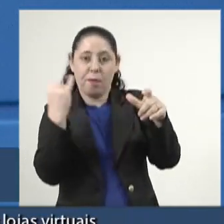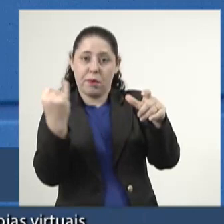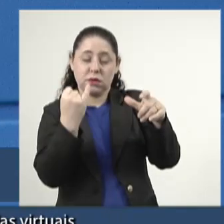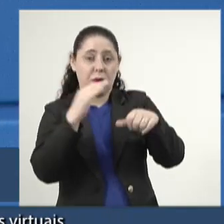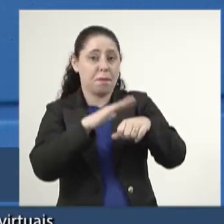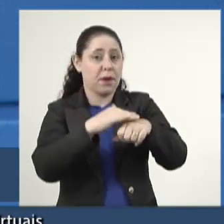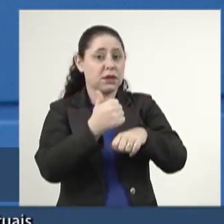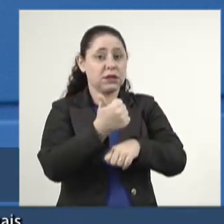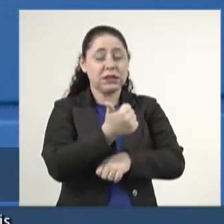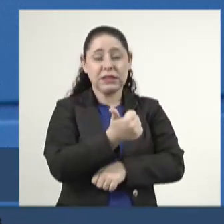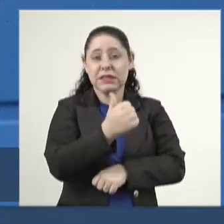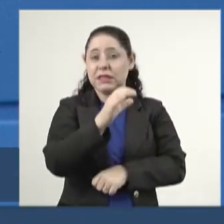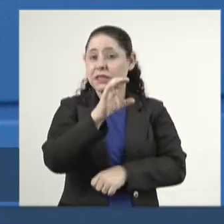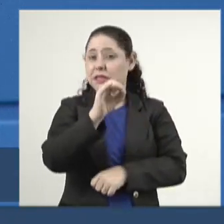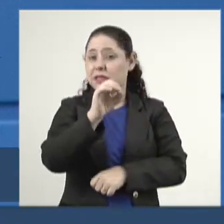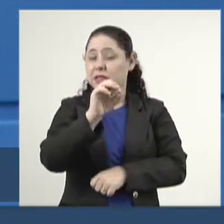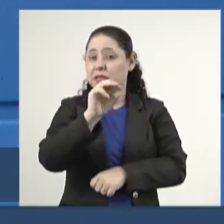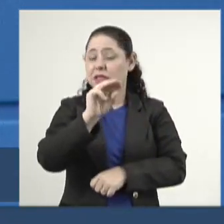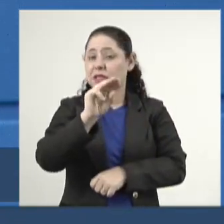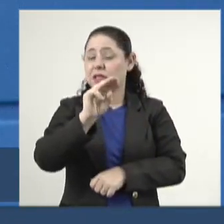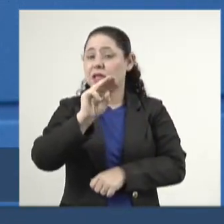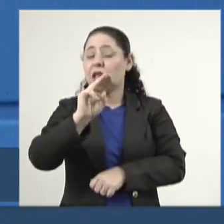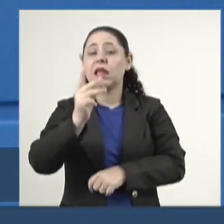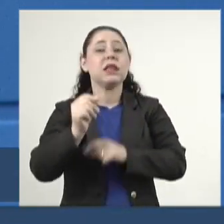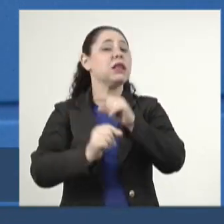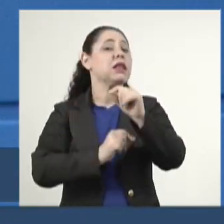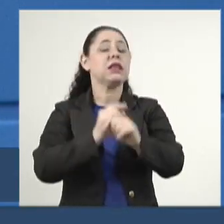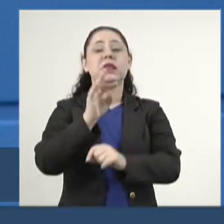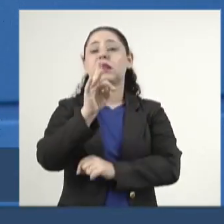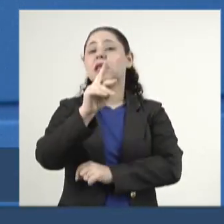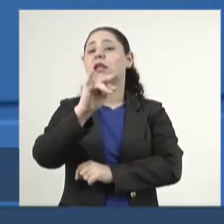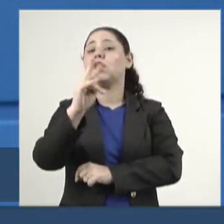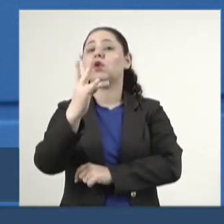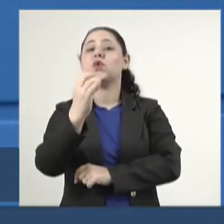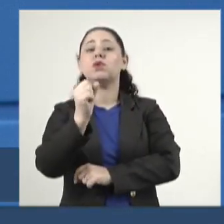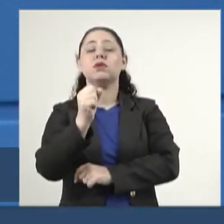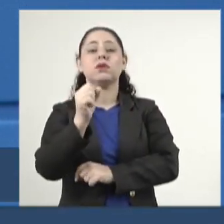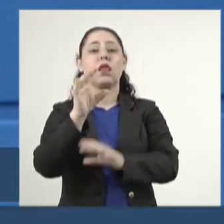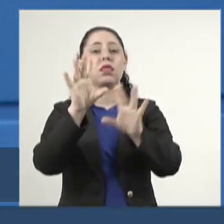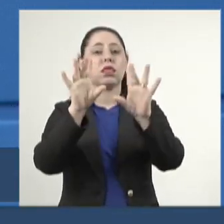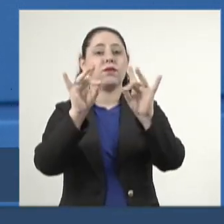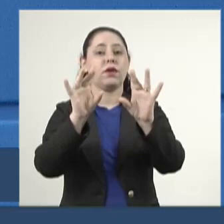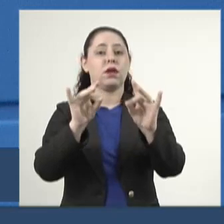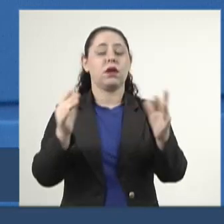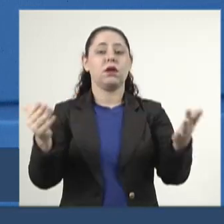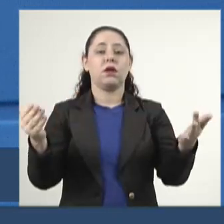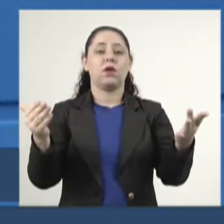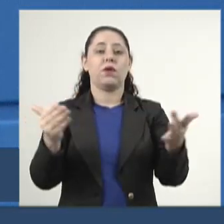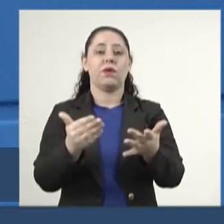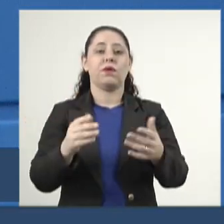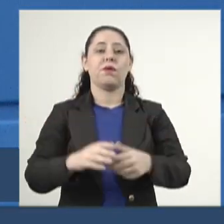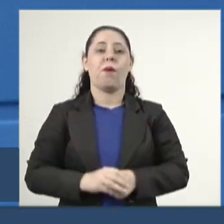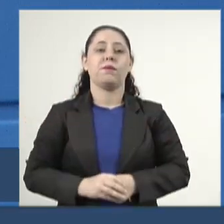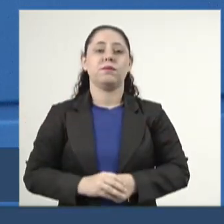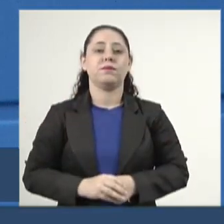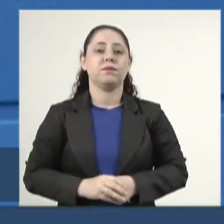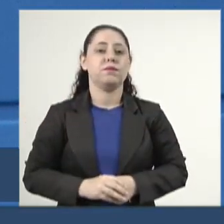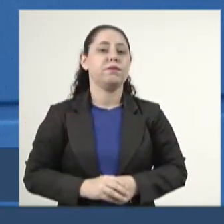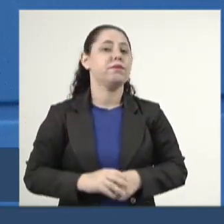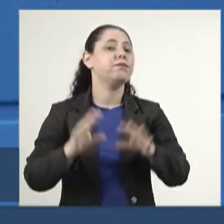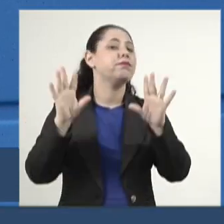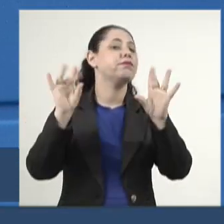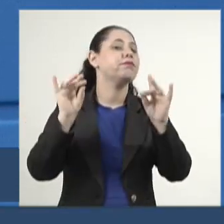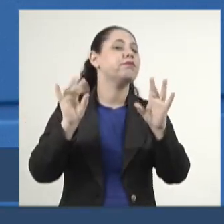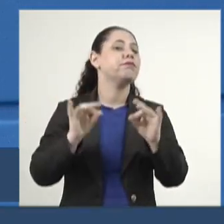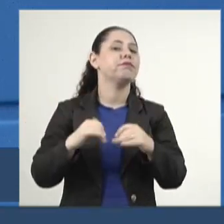de 100 trilhões, e que estão definindo agora eles estão definindo um critério